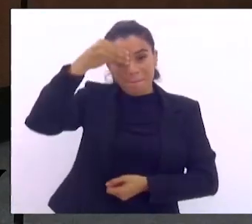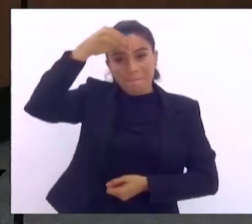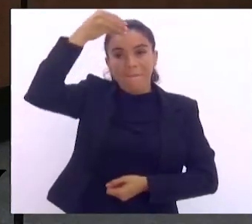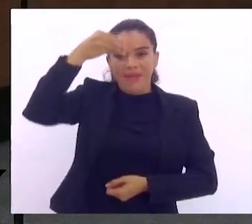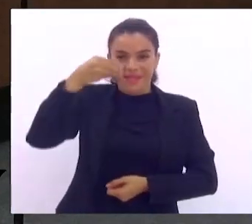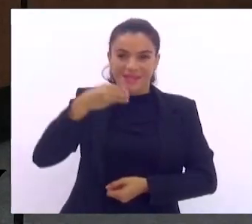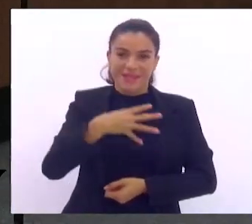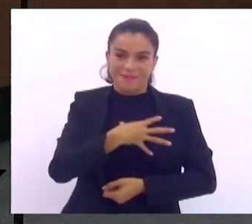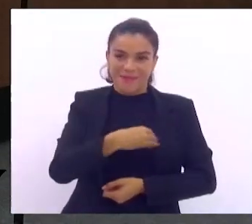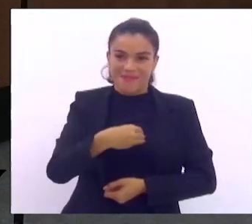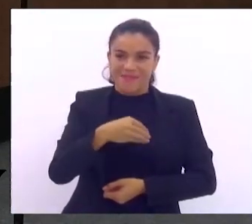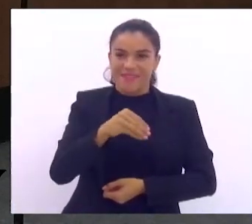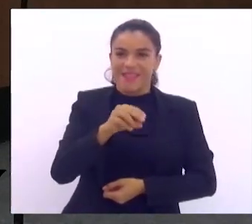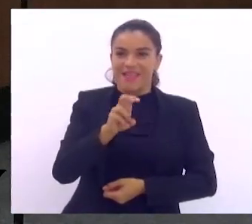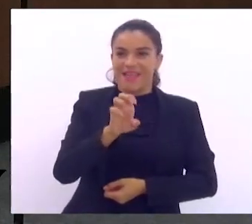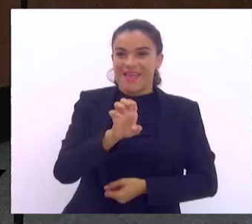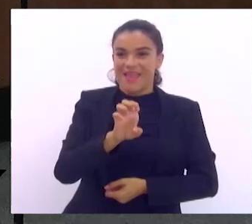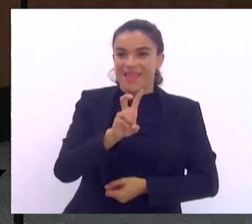madrinha da minha filha Evelyn.